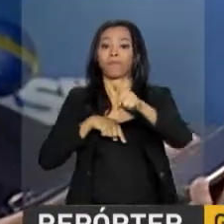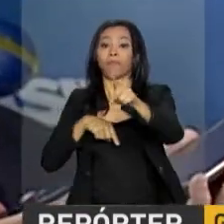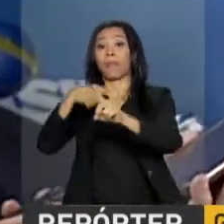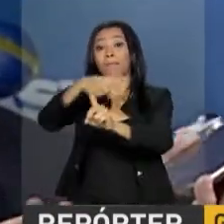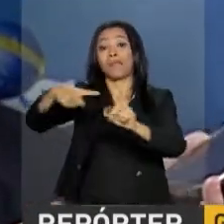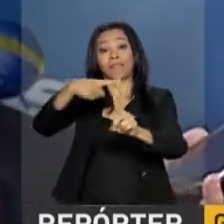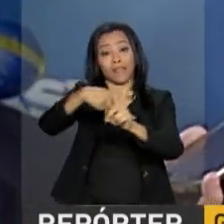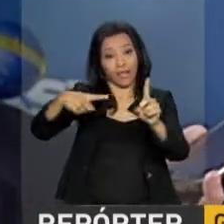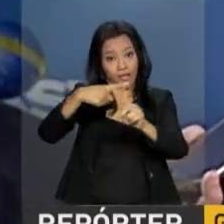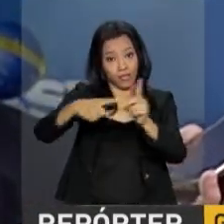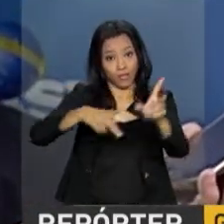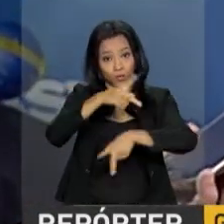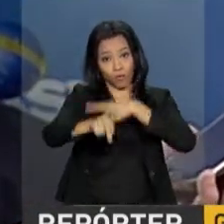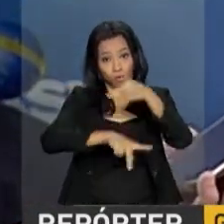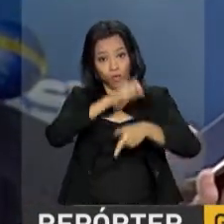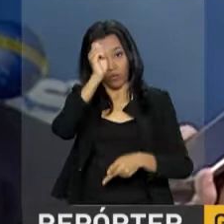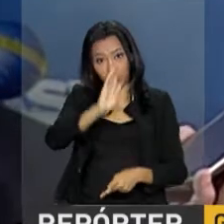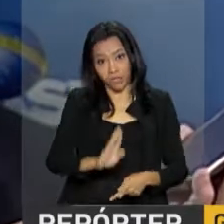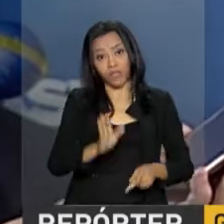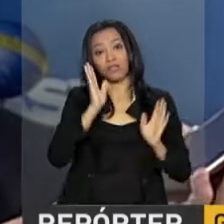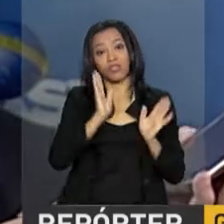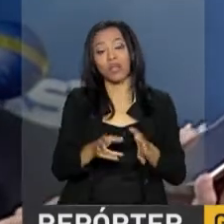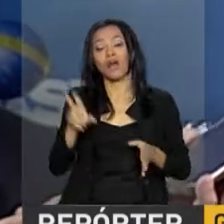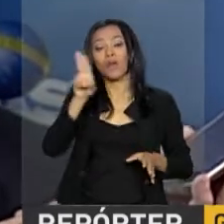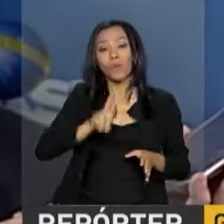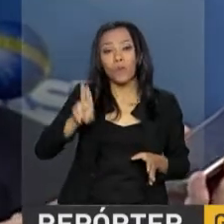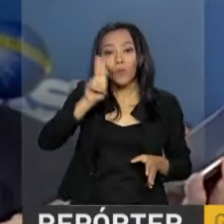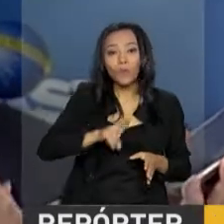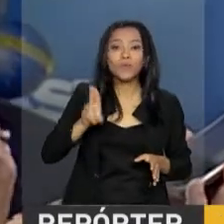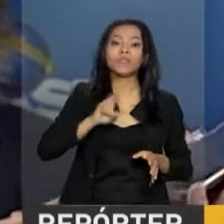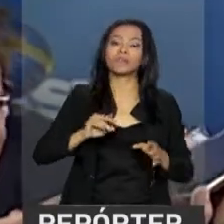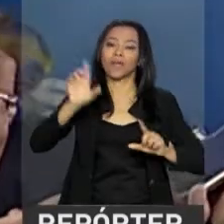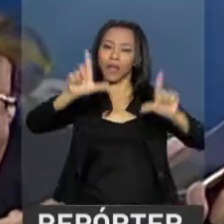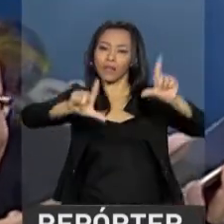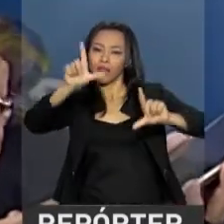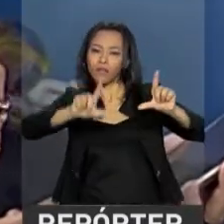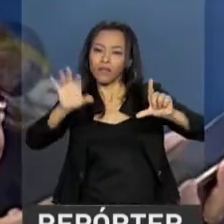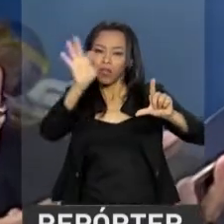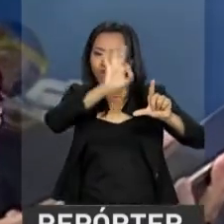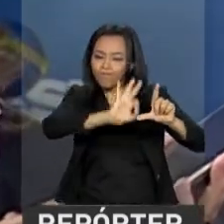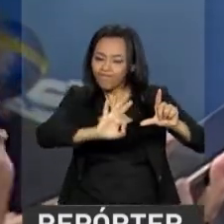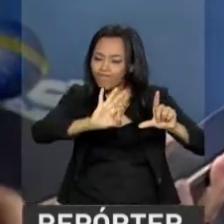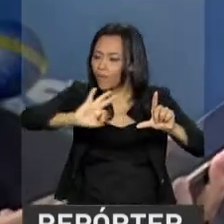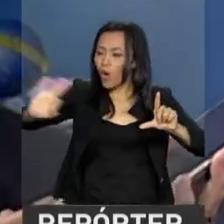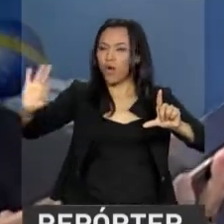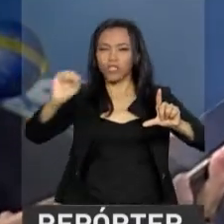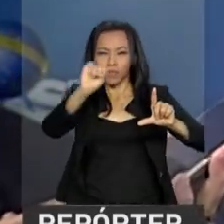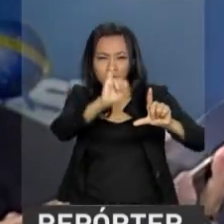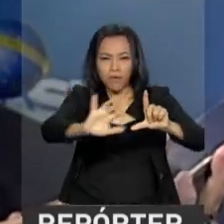população brasileira, o que é algo extraordinário, sem nenhum ruído, sem nenhum problema, trazendo